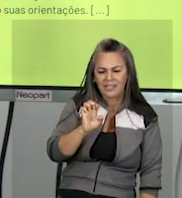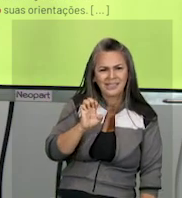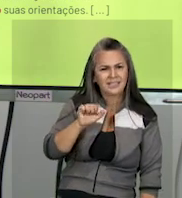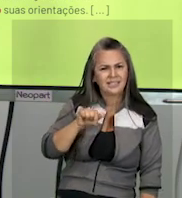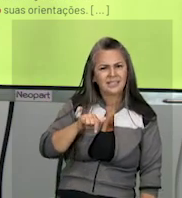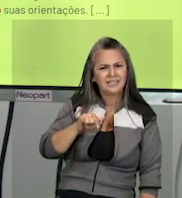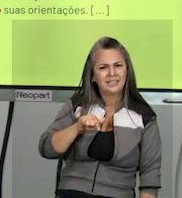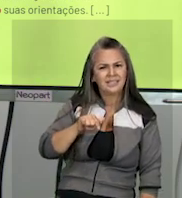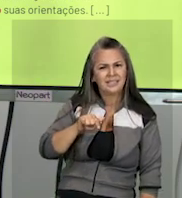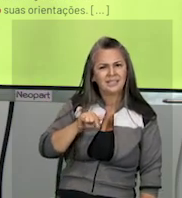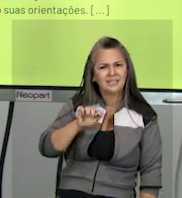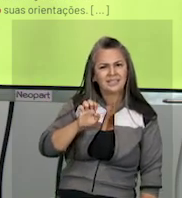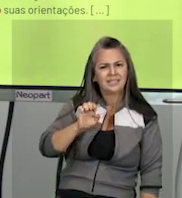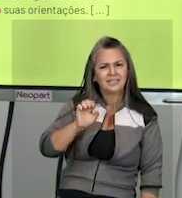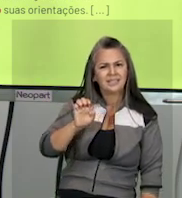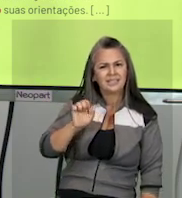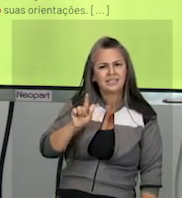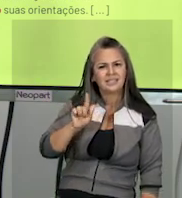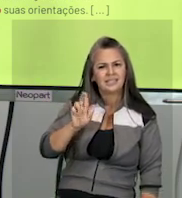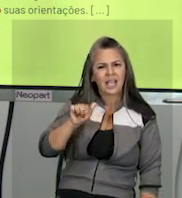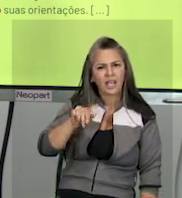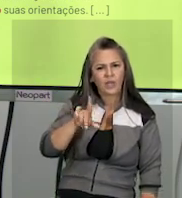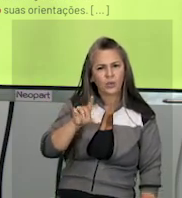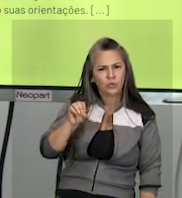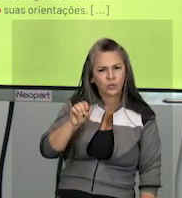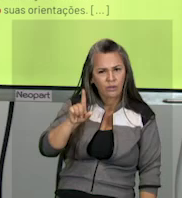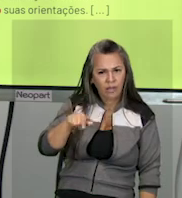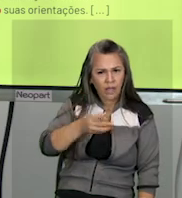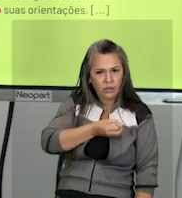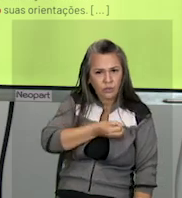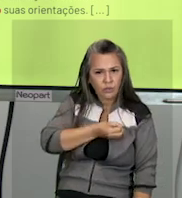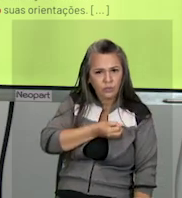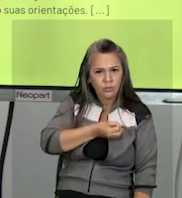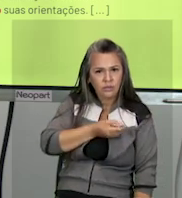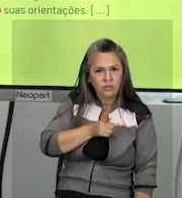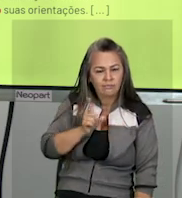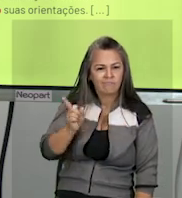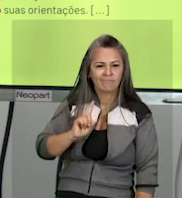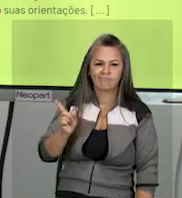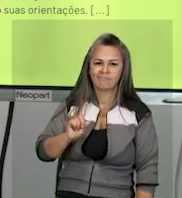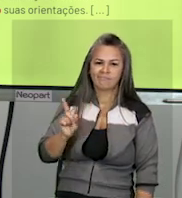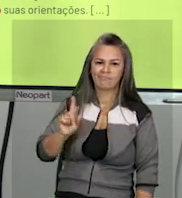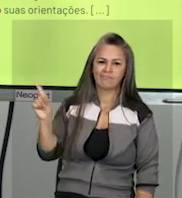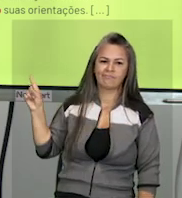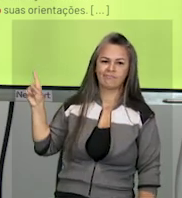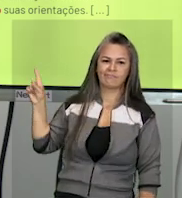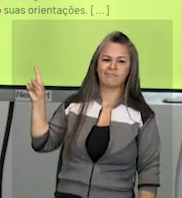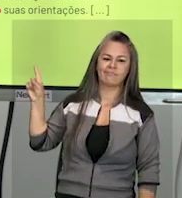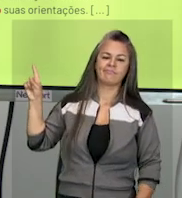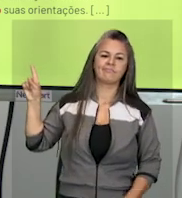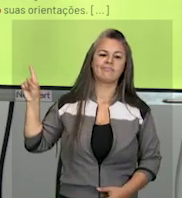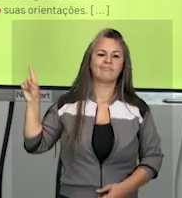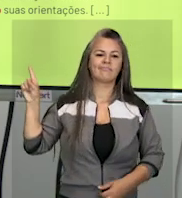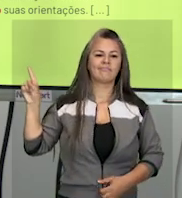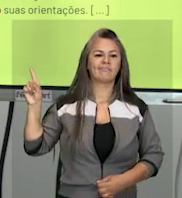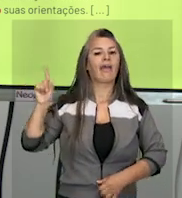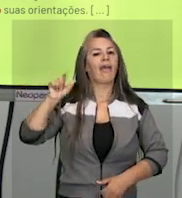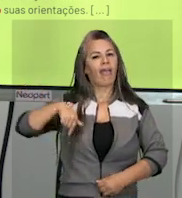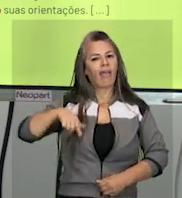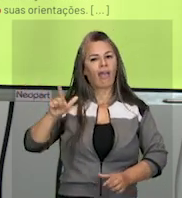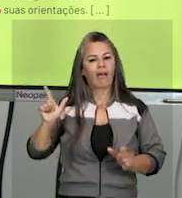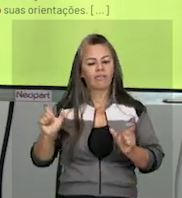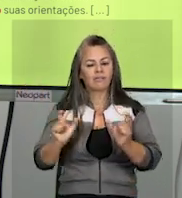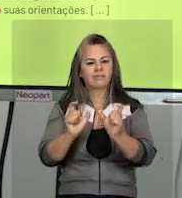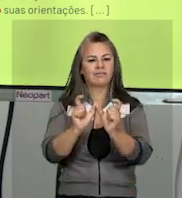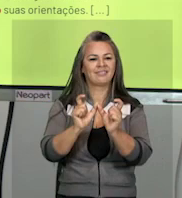numeral, pode ser até um artigo. Mas aqui ela é uma conjunção. Por quê?